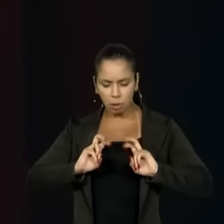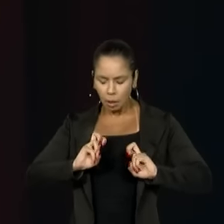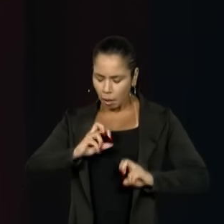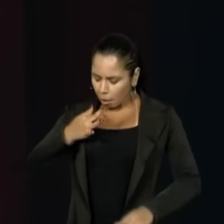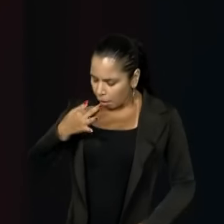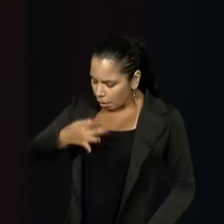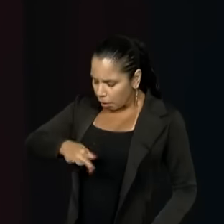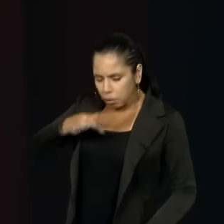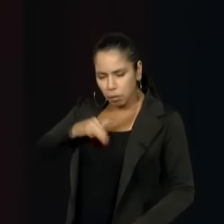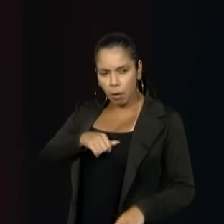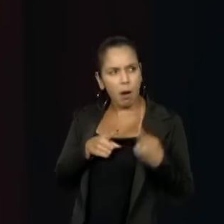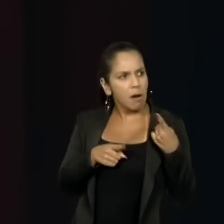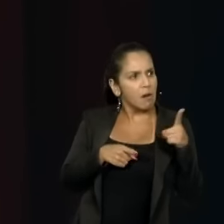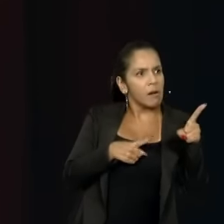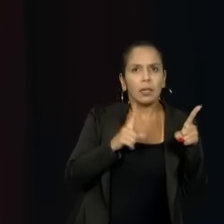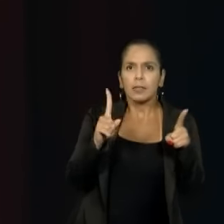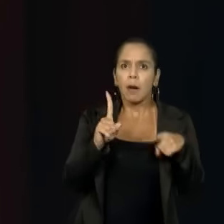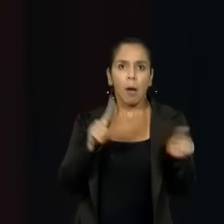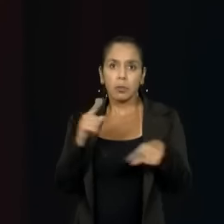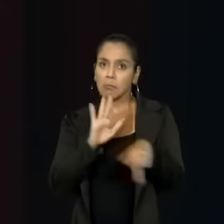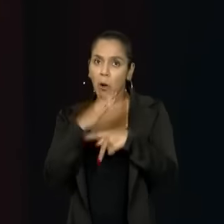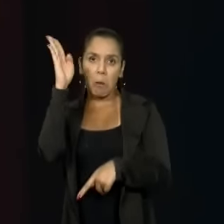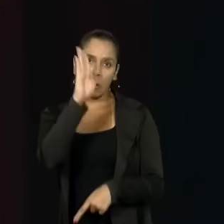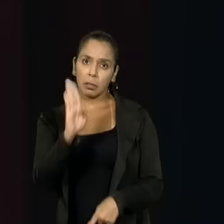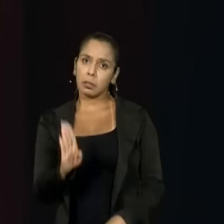De dor no canto do Brasil,